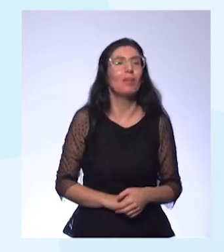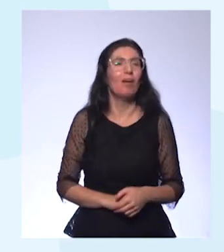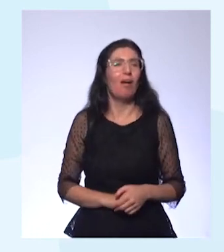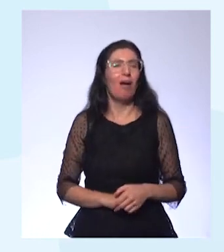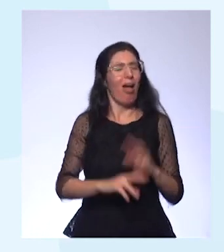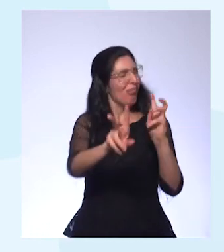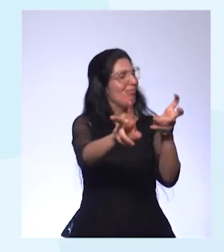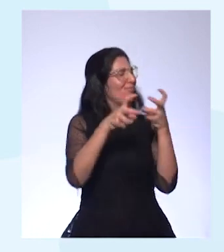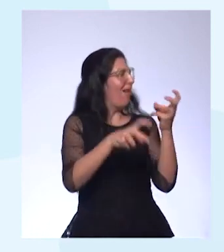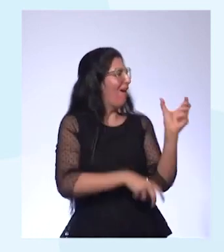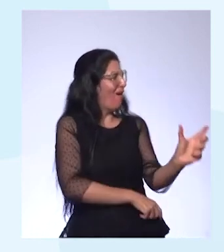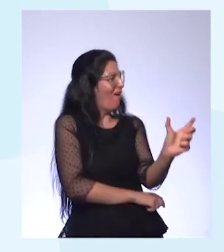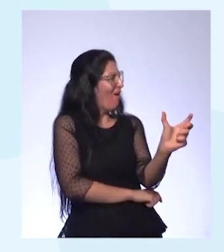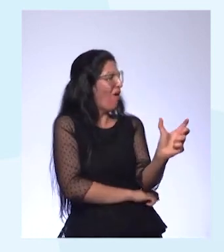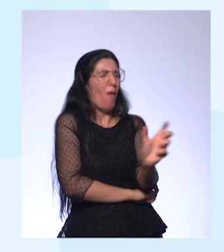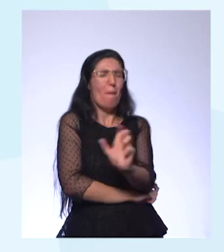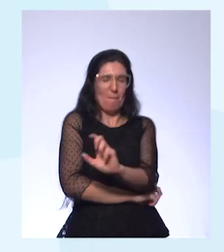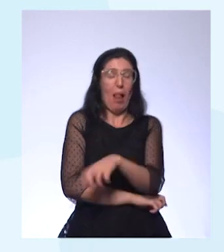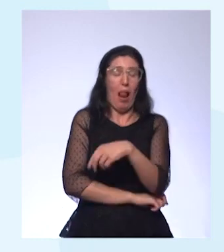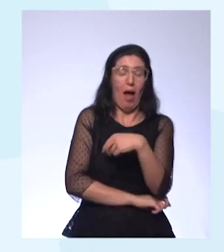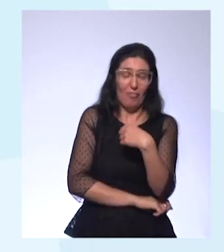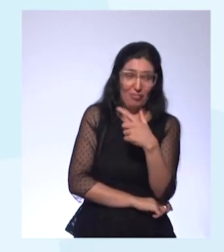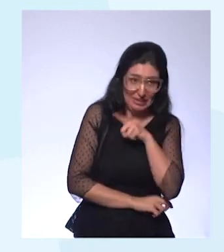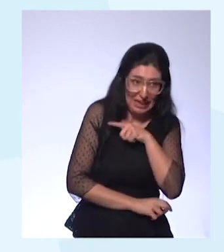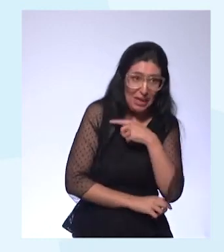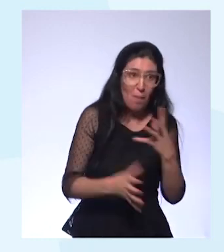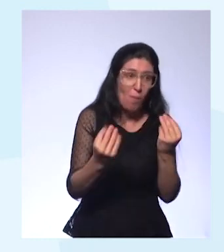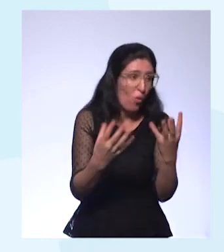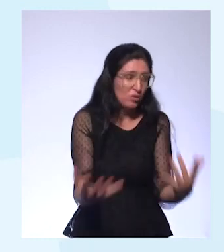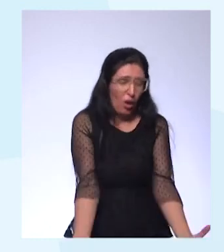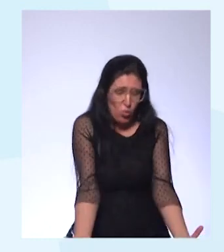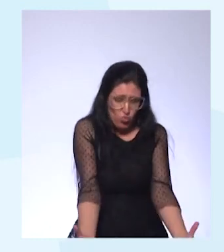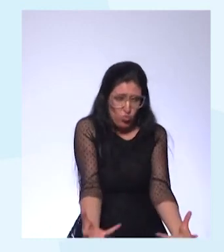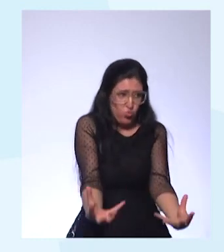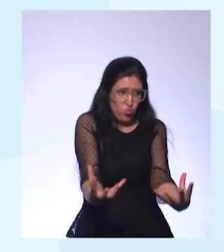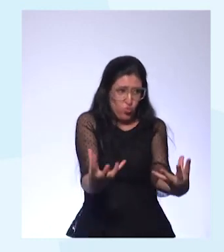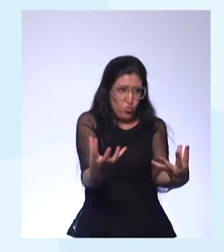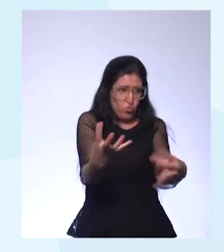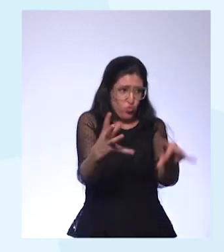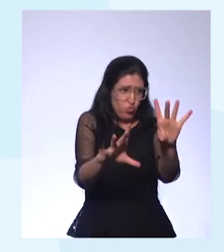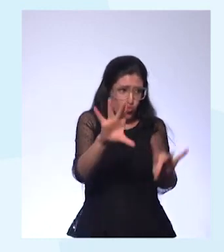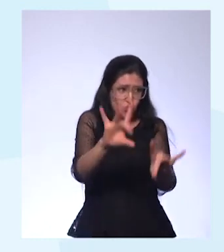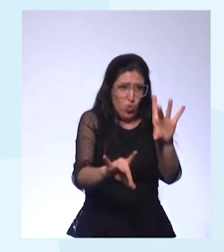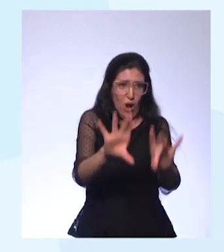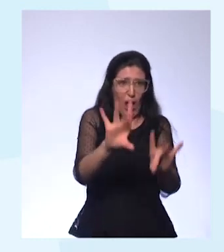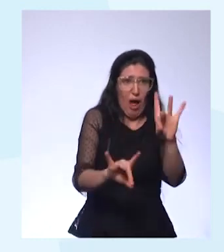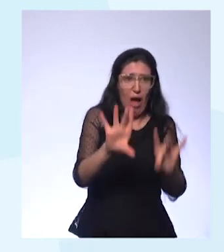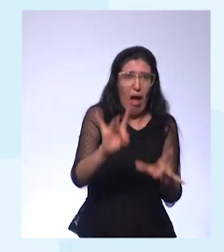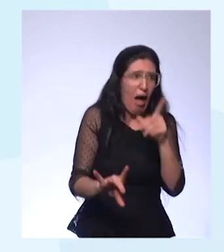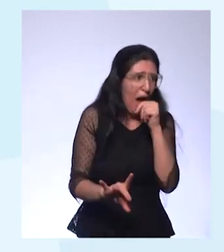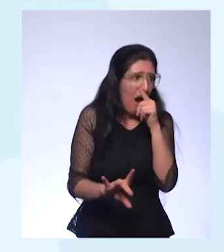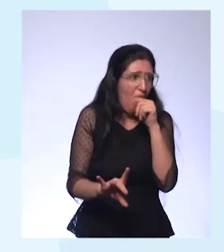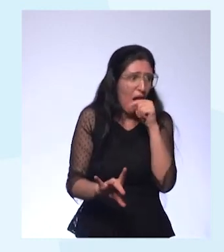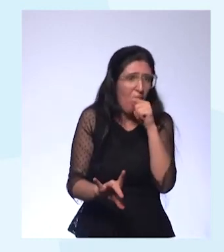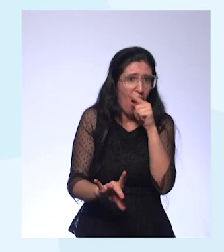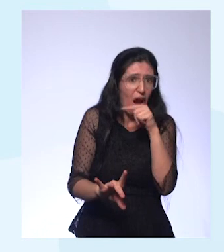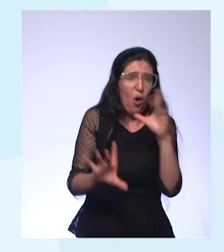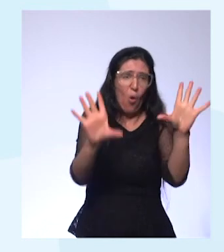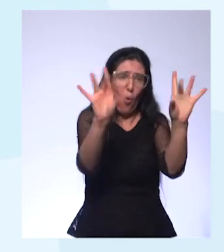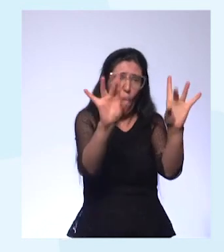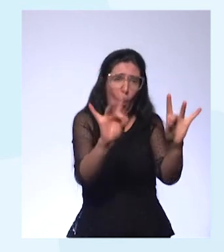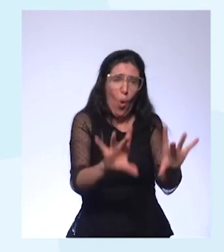vai observar que ela tem uma grande quantidade de água, né? Então, ou é uma região de extremamente úmida ou que